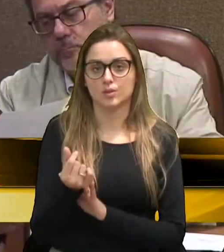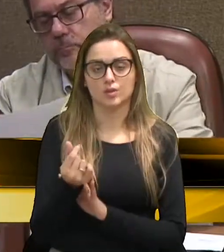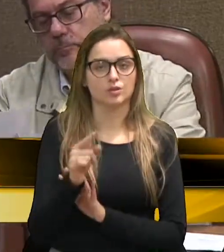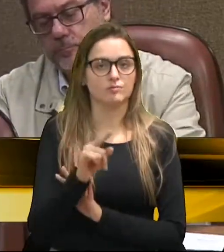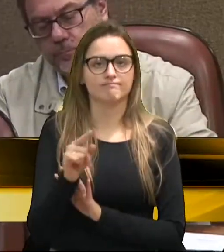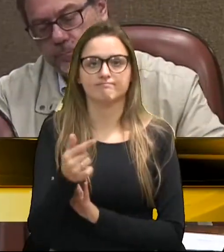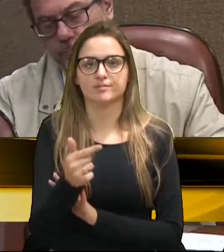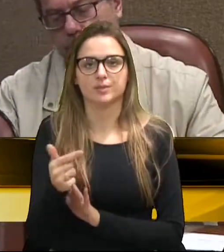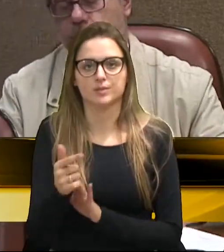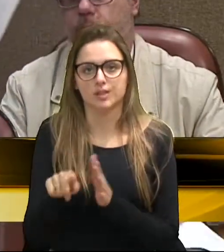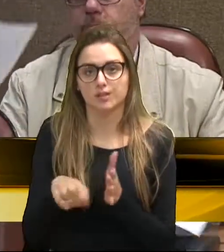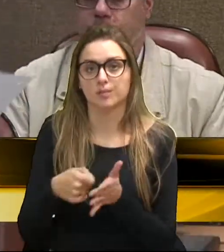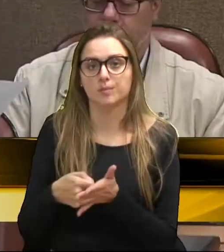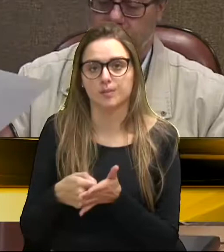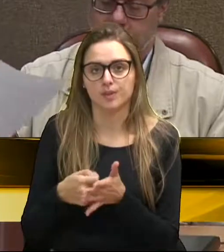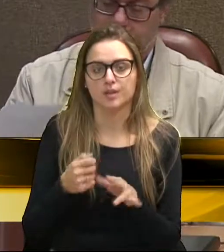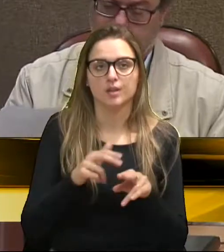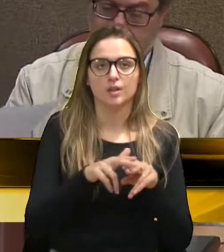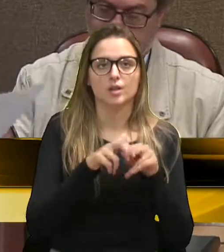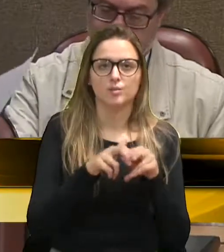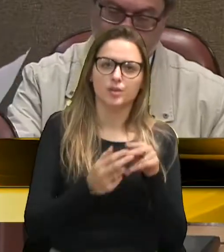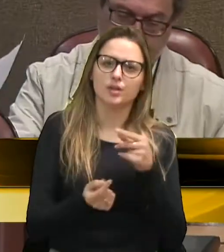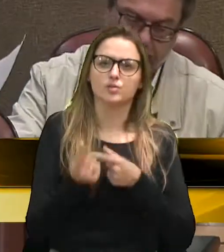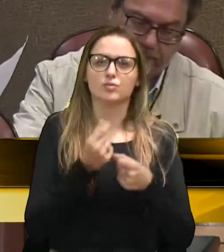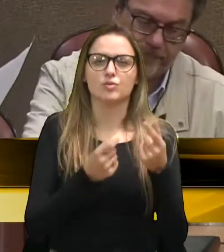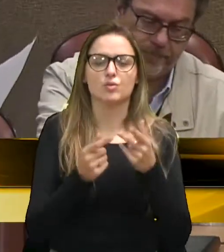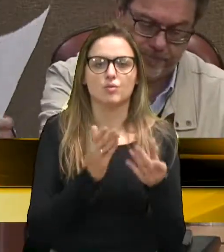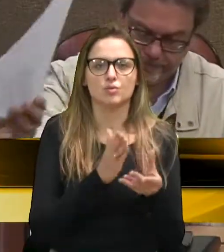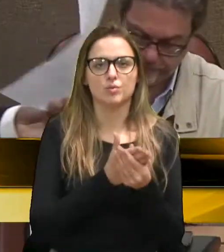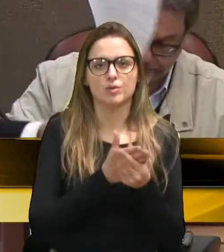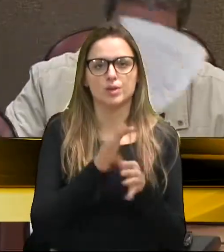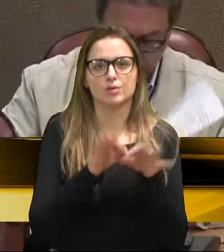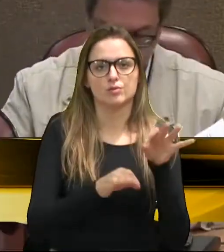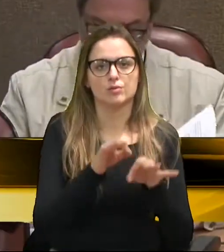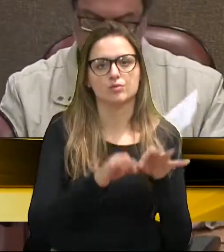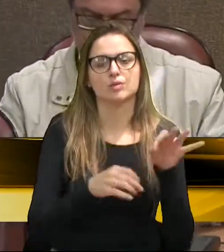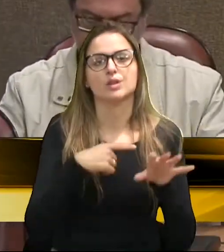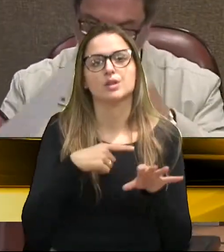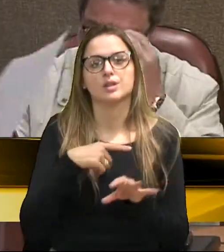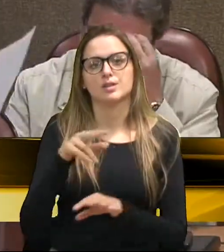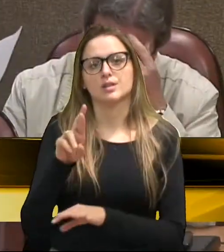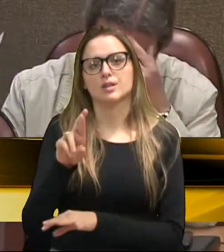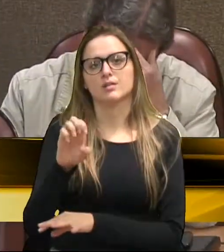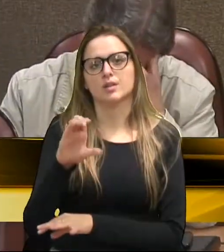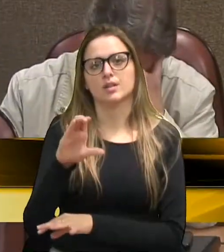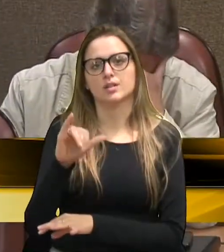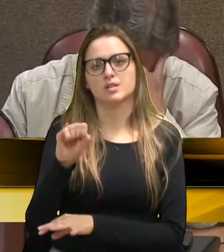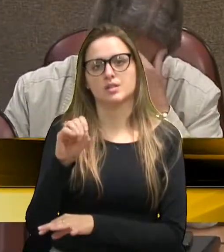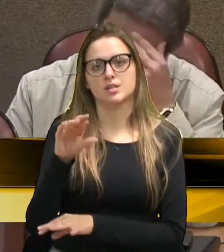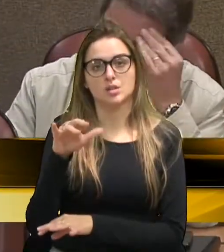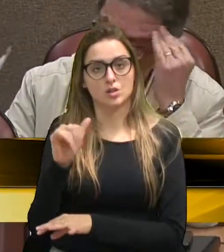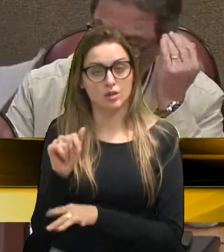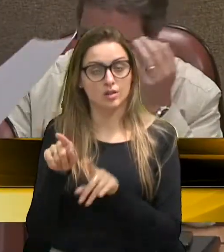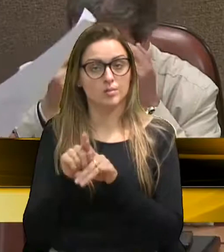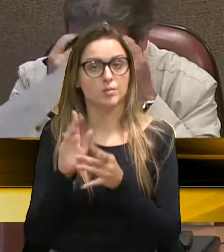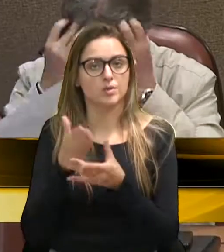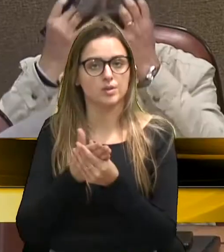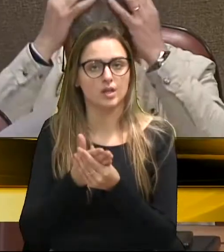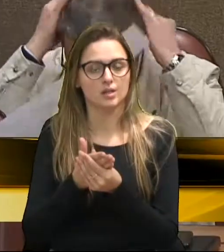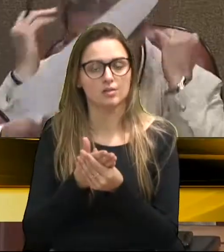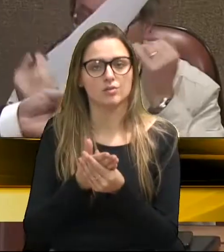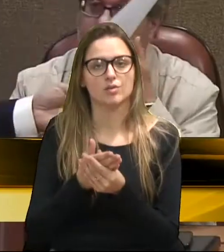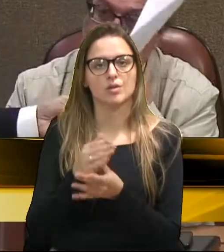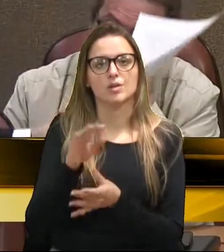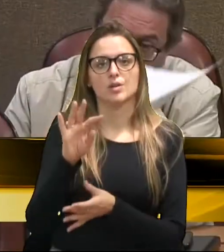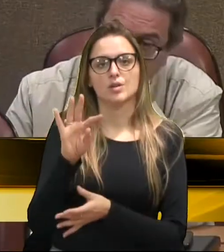suspenso em razão de algumas ações judiciais, temos uma rescisória tramitando no STJ também, e o valor não constou